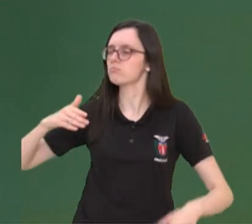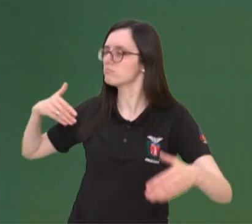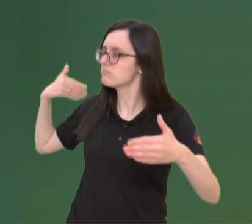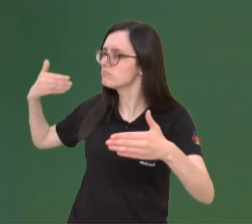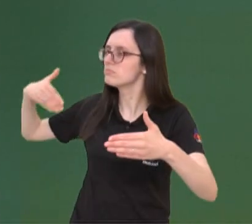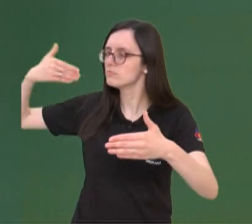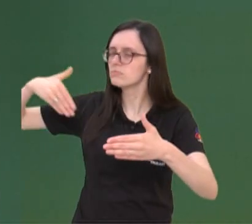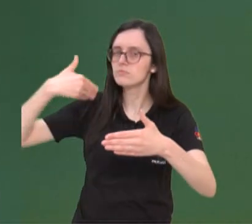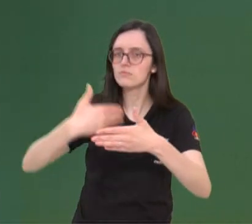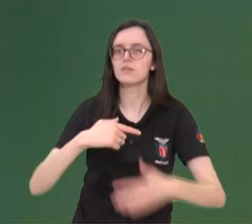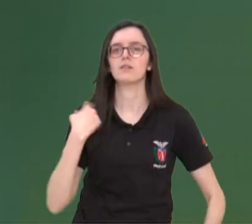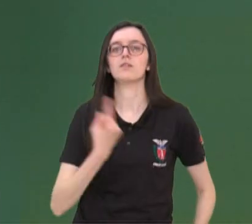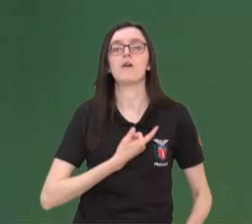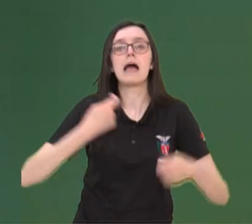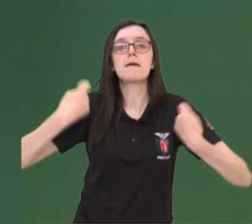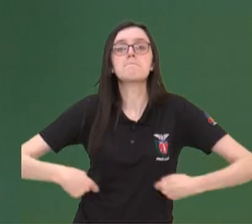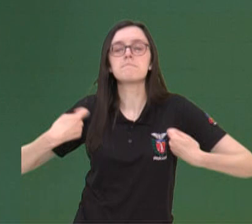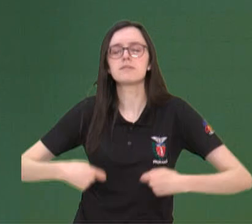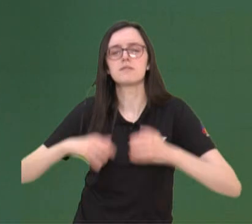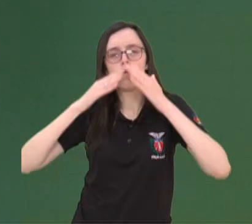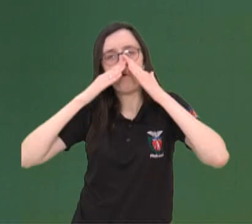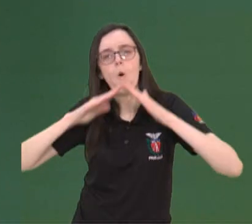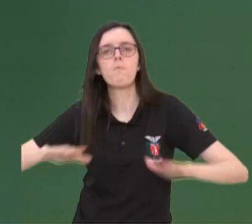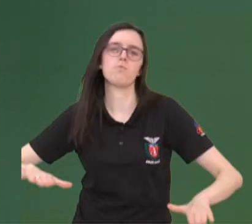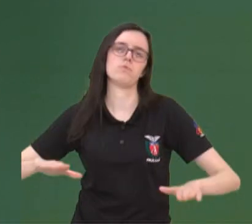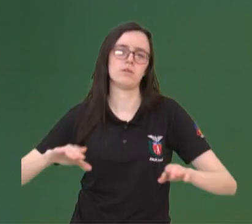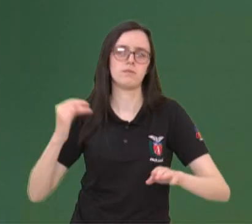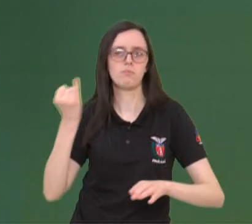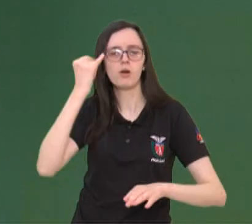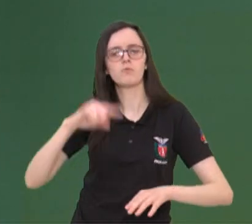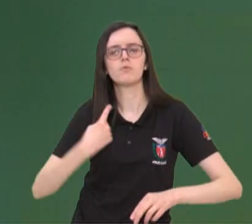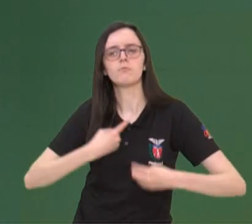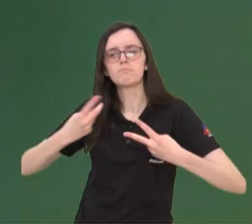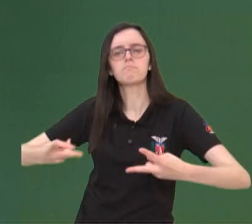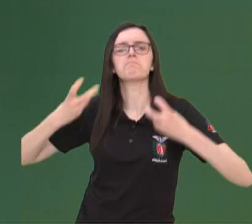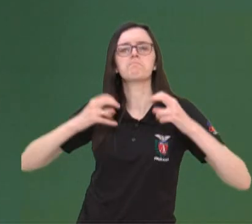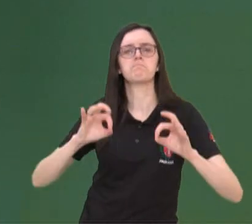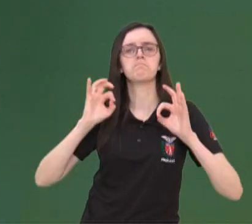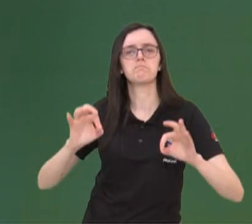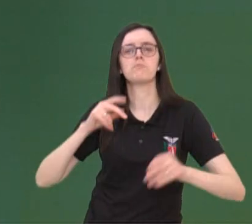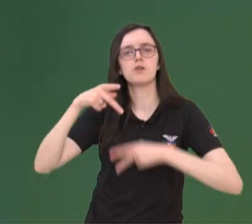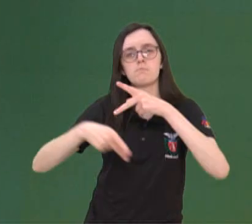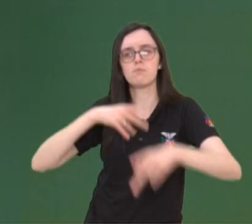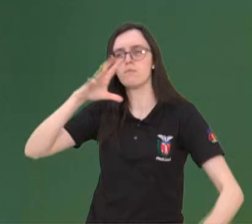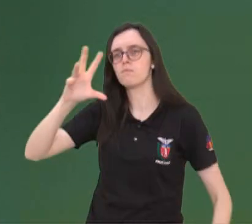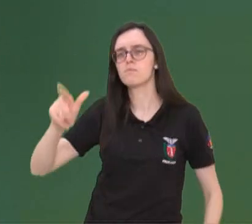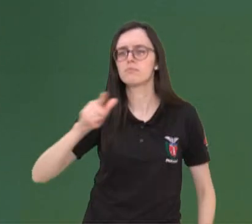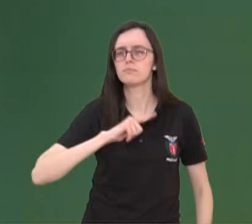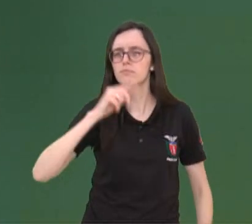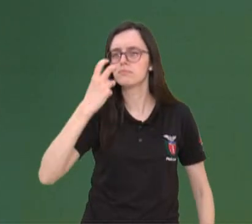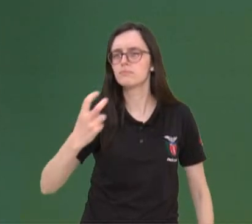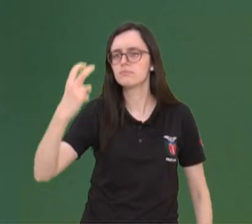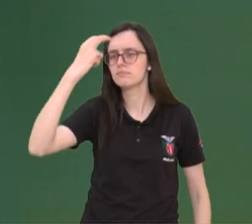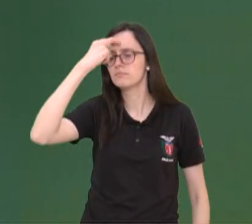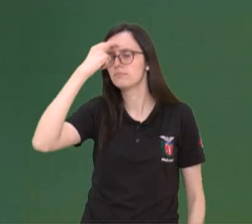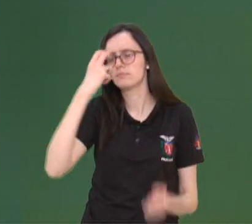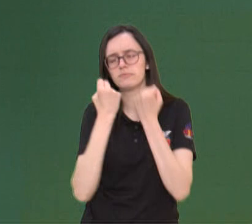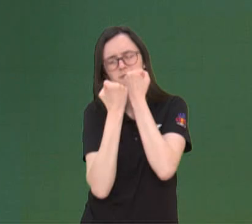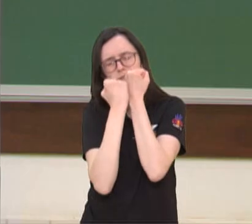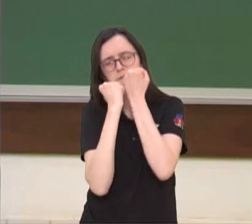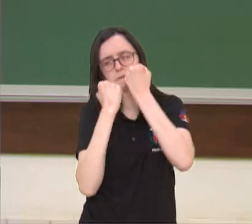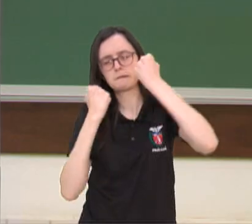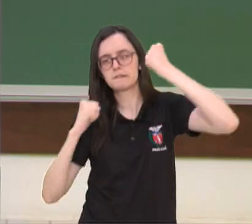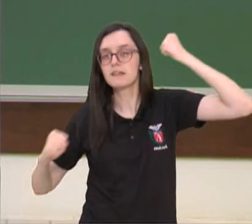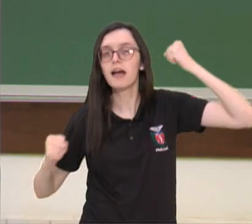vocês que a gente tem que ter muita humildade em reconhecer que o povo africano tem uma cultura